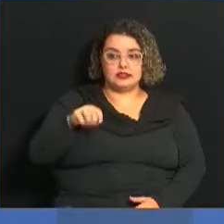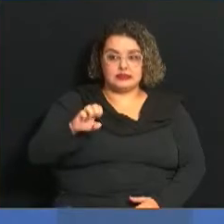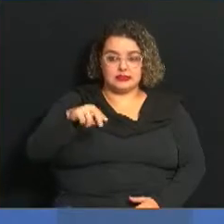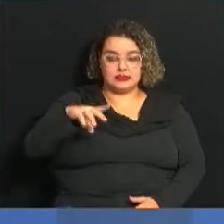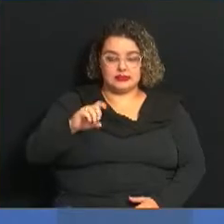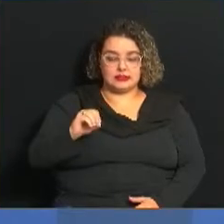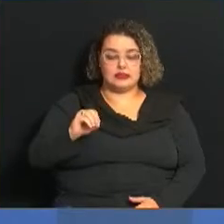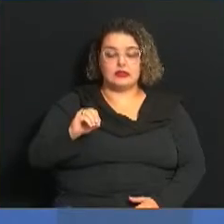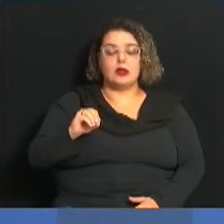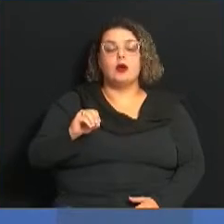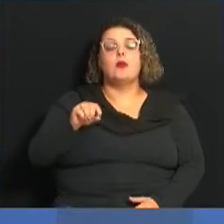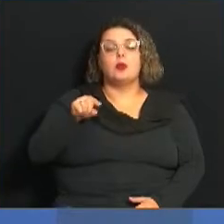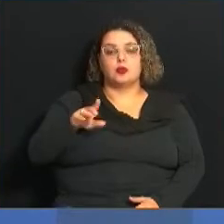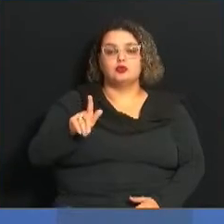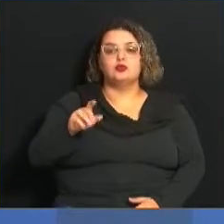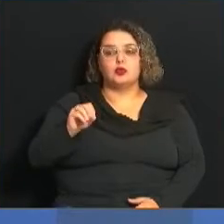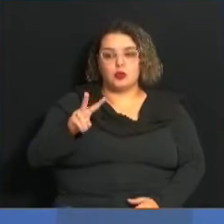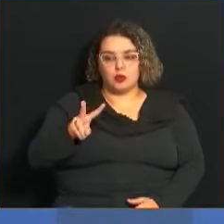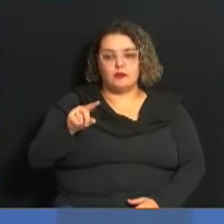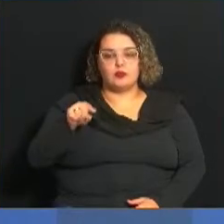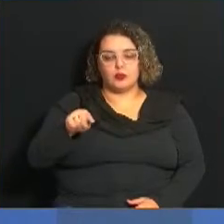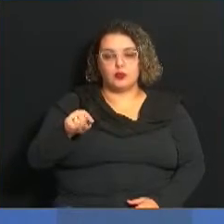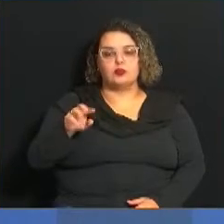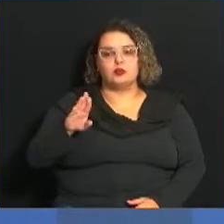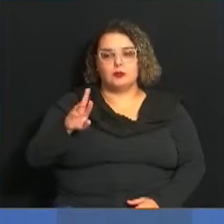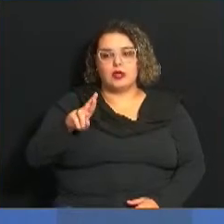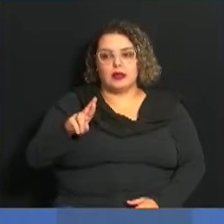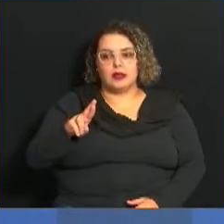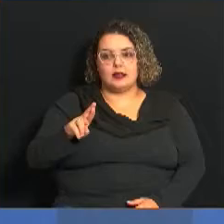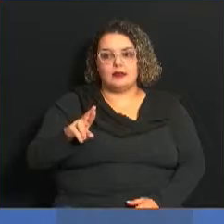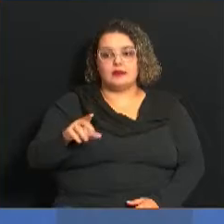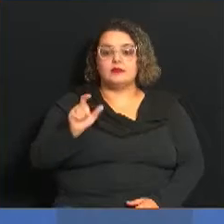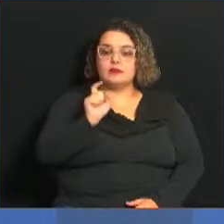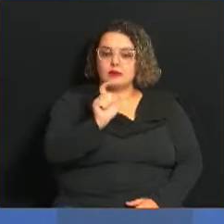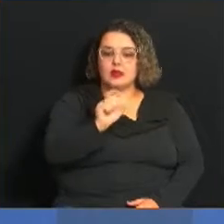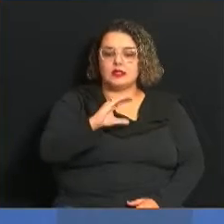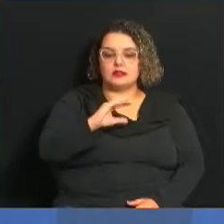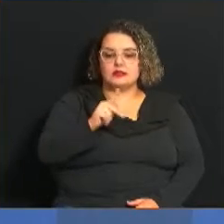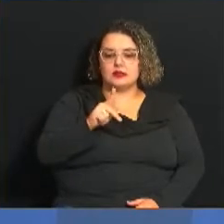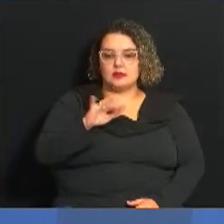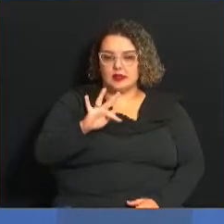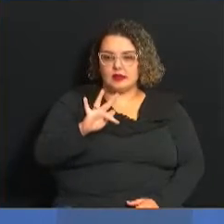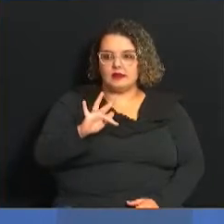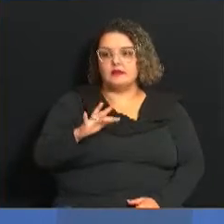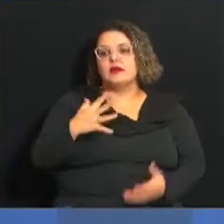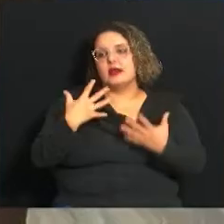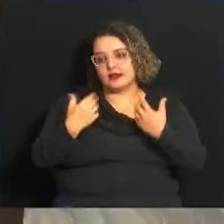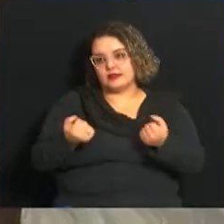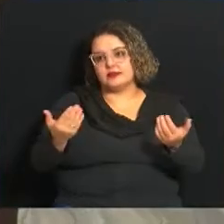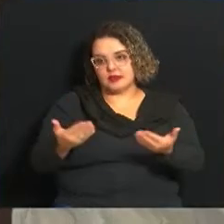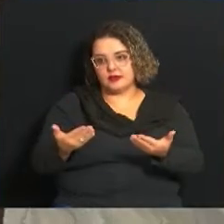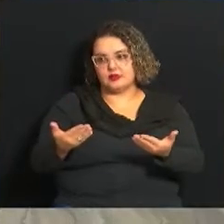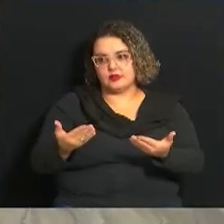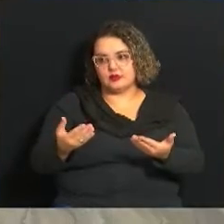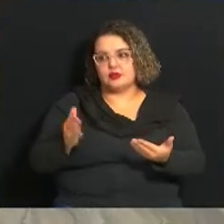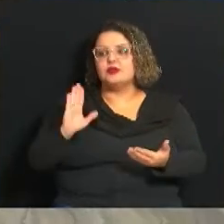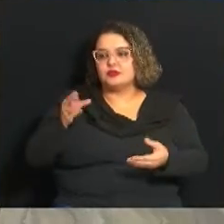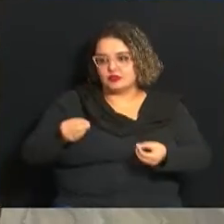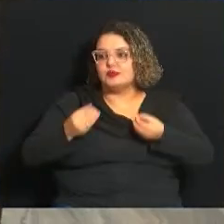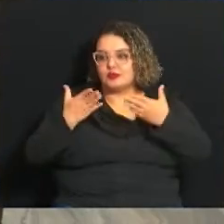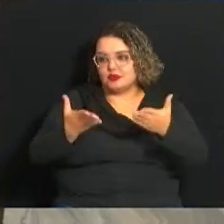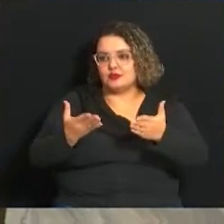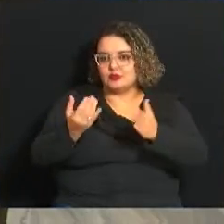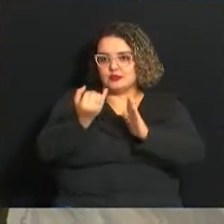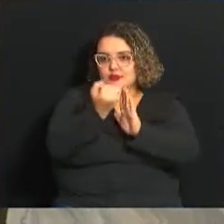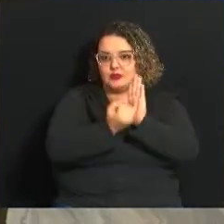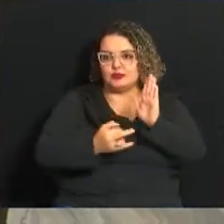www.receita.fazenda.gov.br. Você vai ver, coloca o seu CPF se já vai receber nesse primeiro lote de restituição. Você já enviou a sua declaração do imposto de renda